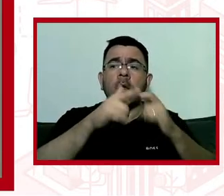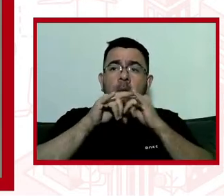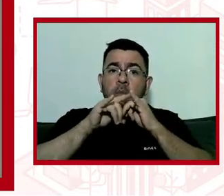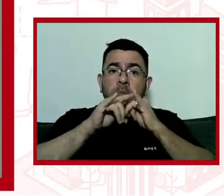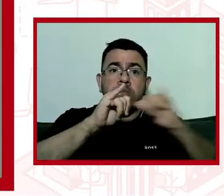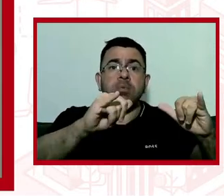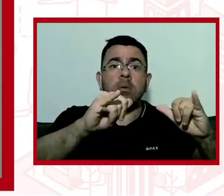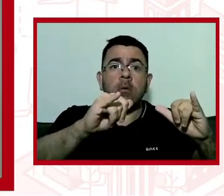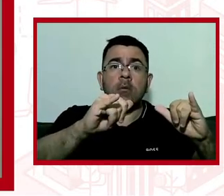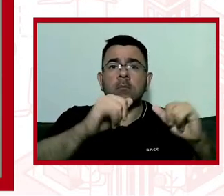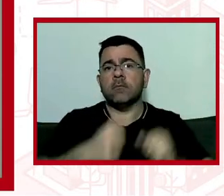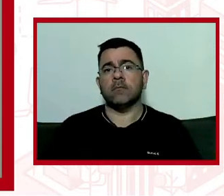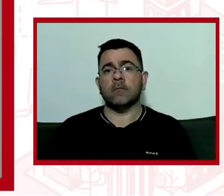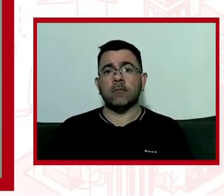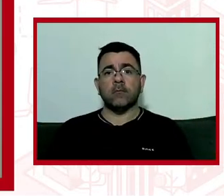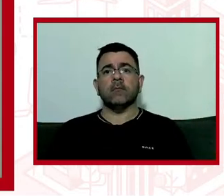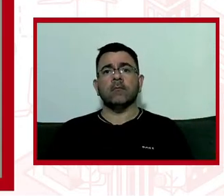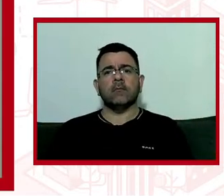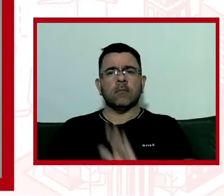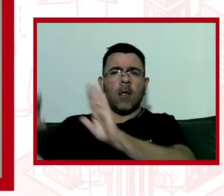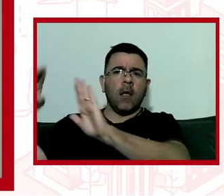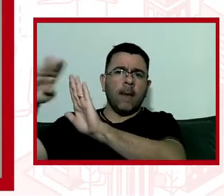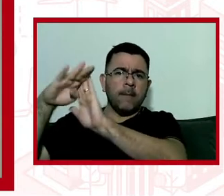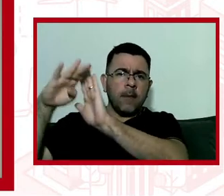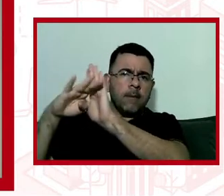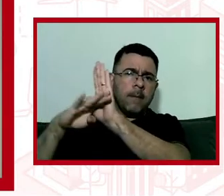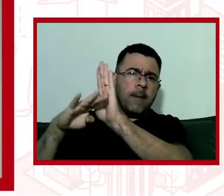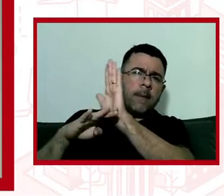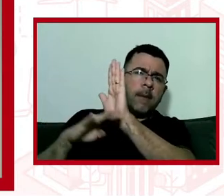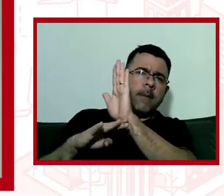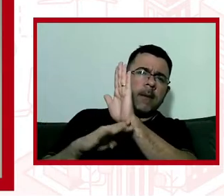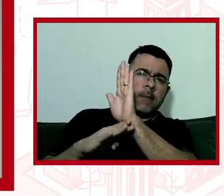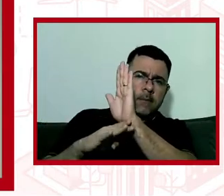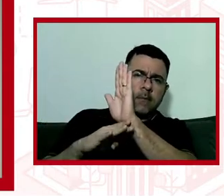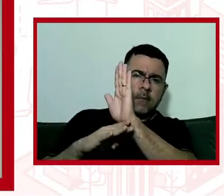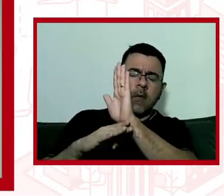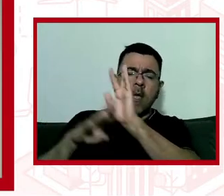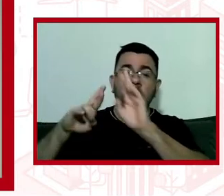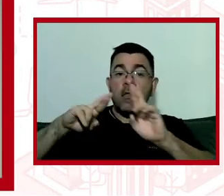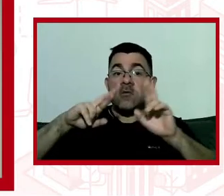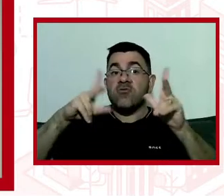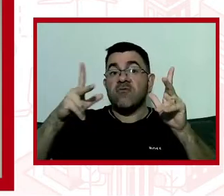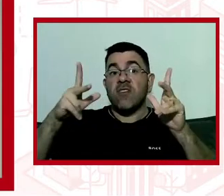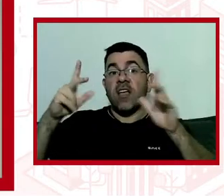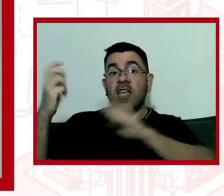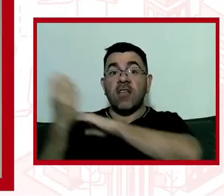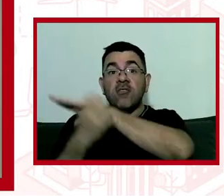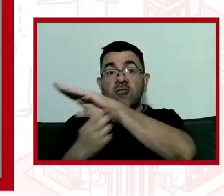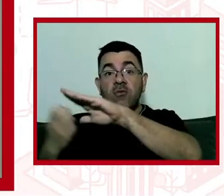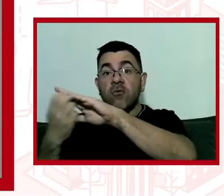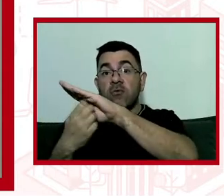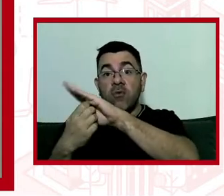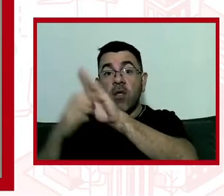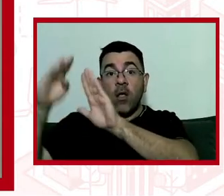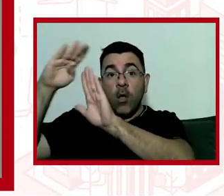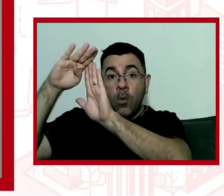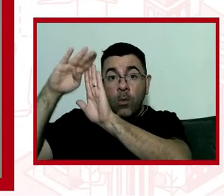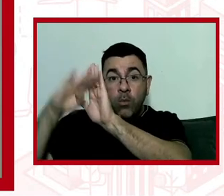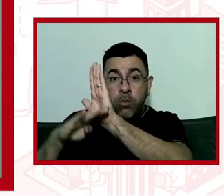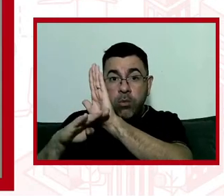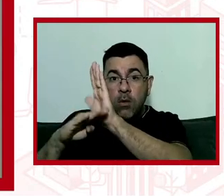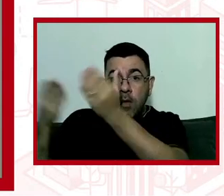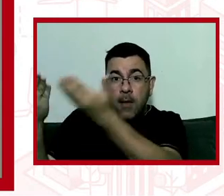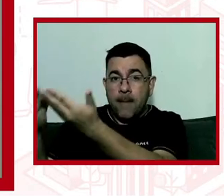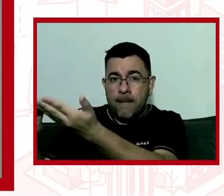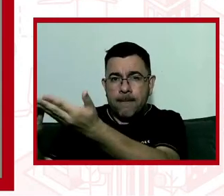é feito um processo seletivo com várias etapas diferentes Até que a gente chega ao processo de contratação da